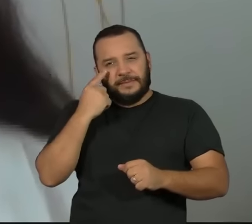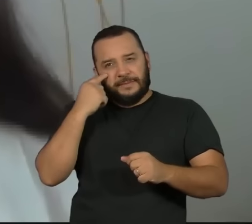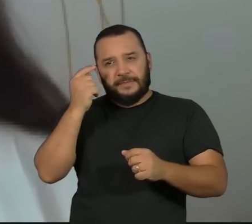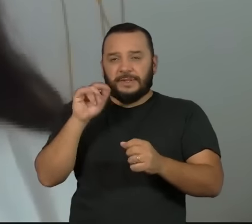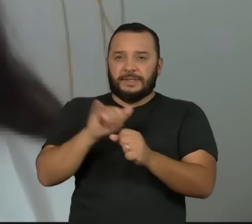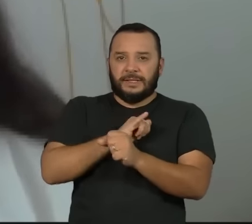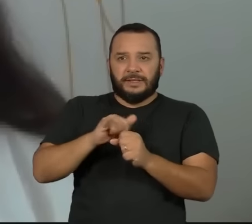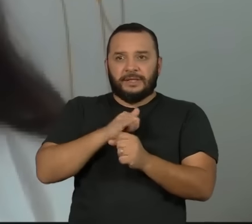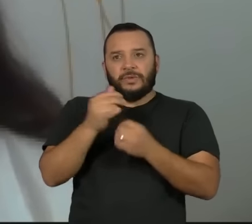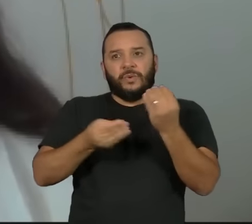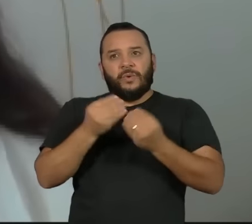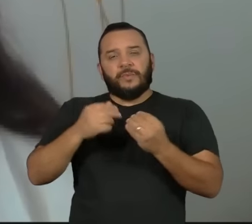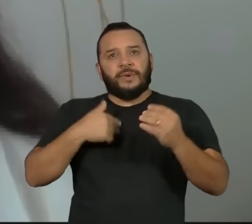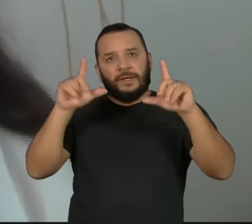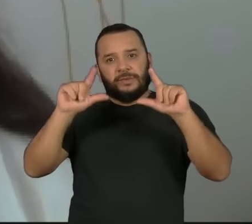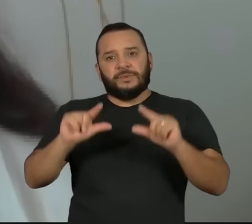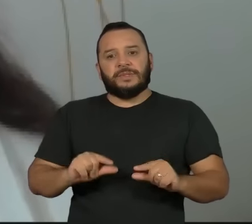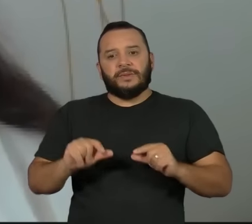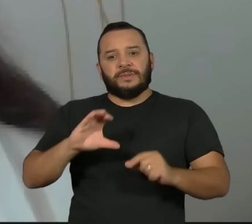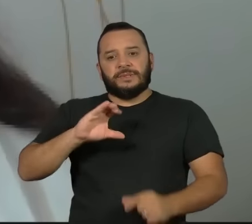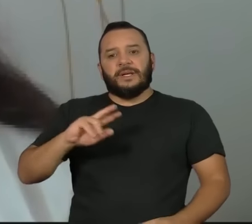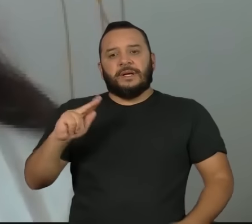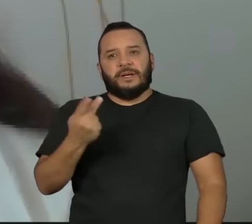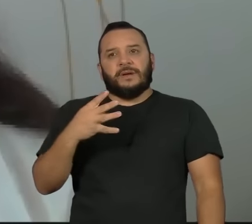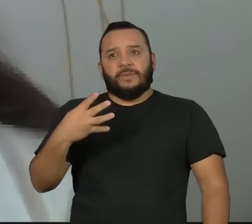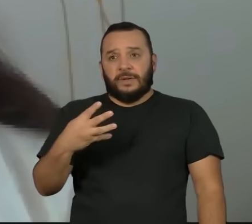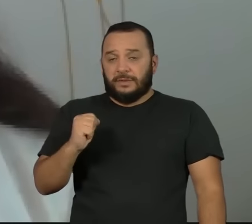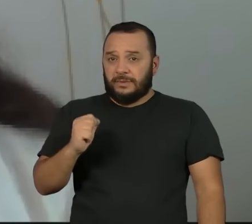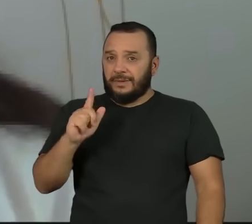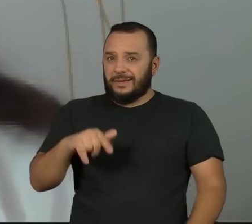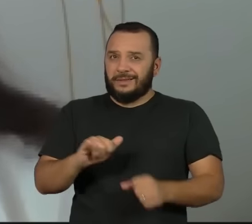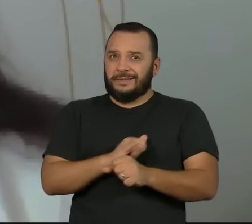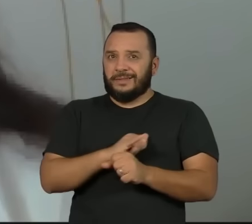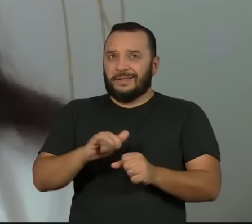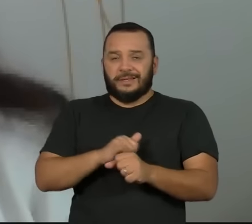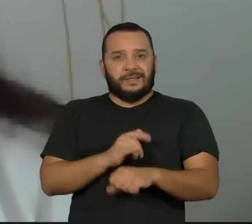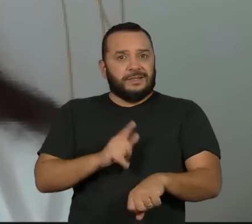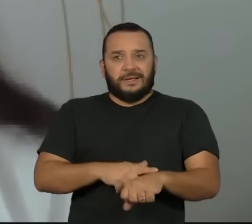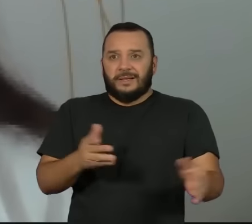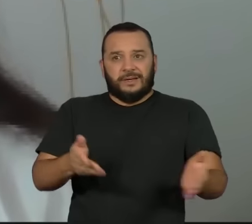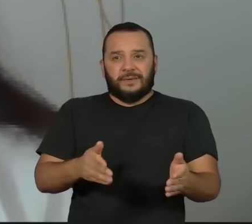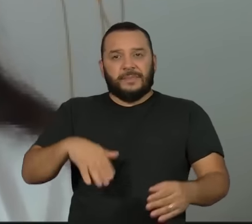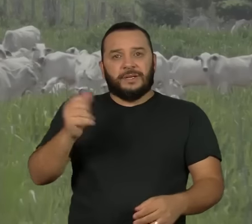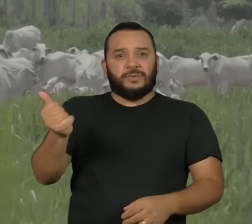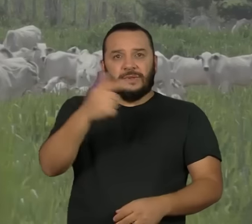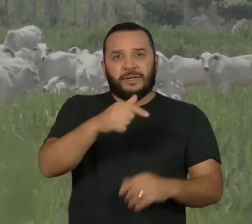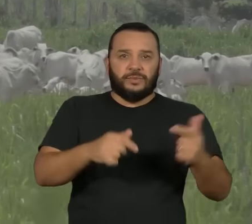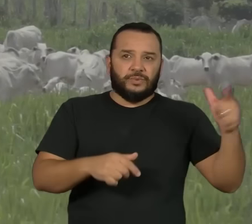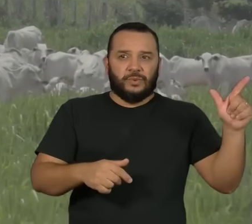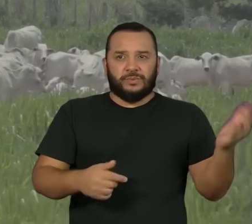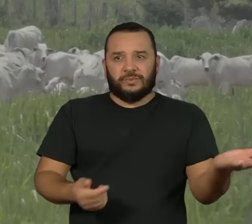mitigação, de redução do metano, ele é uma estratégia mais imediata do que a dos outros gases.